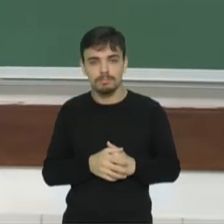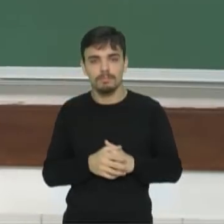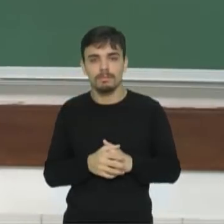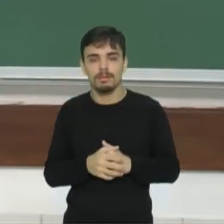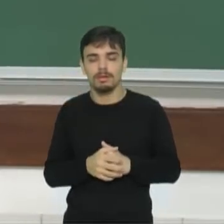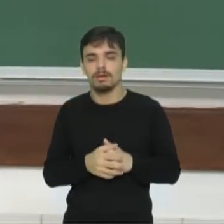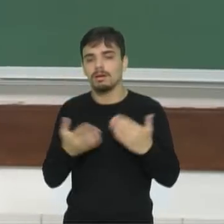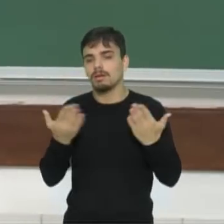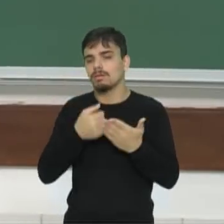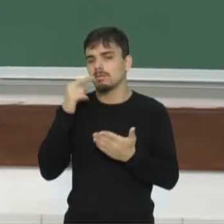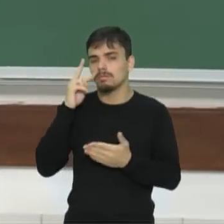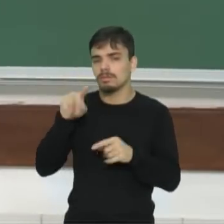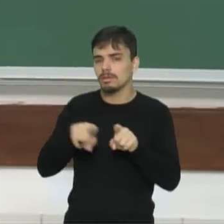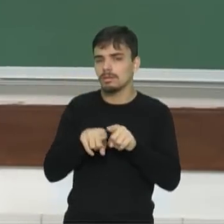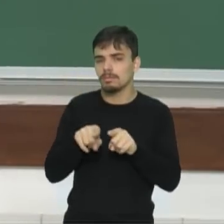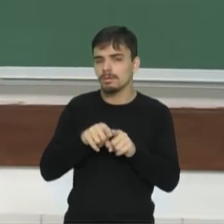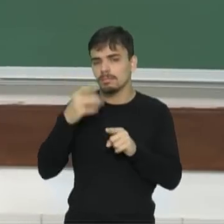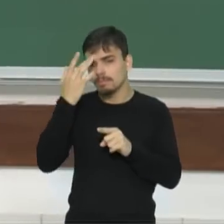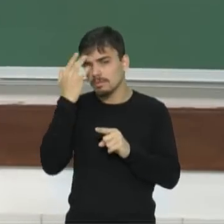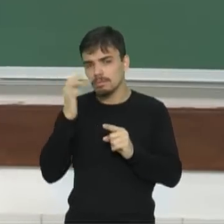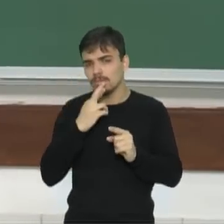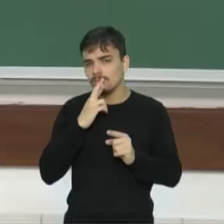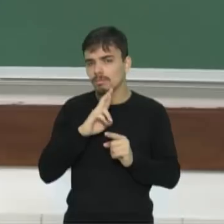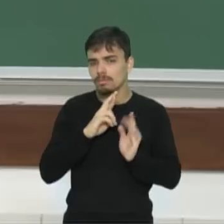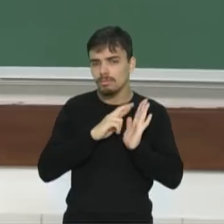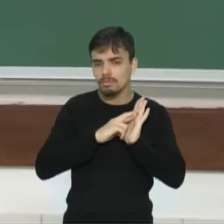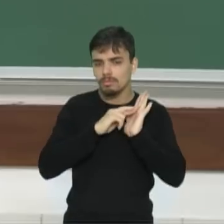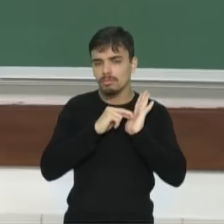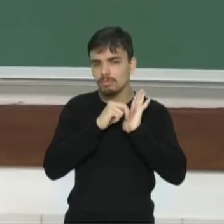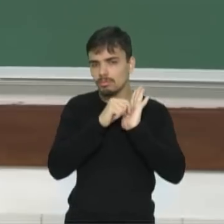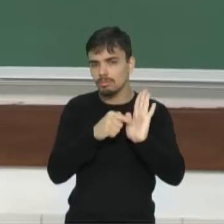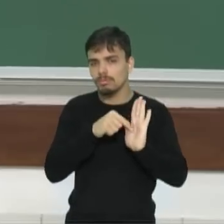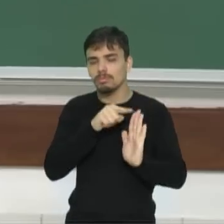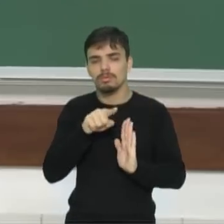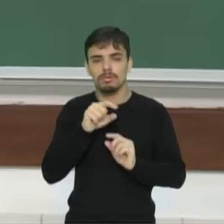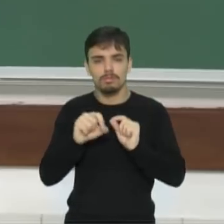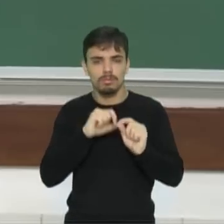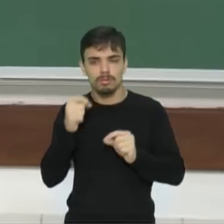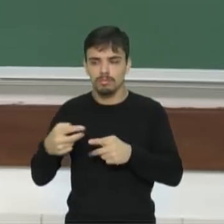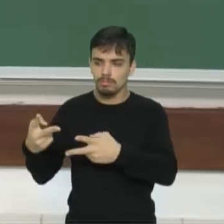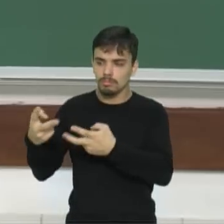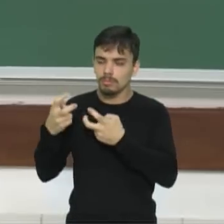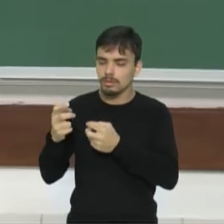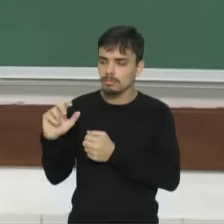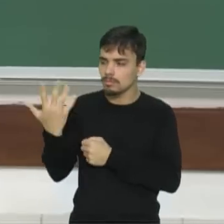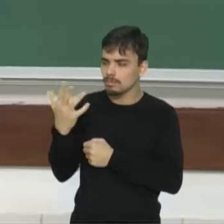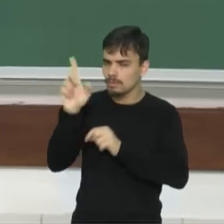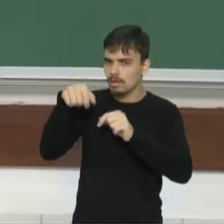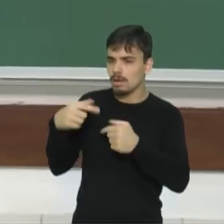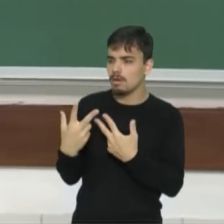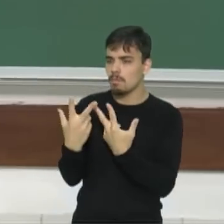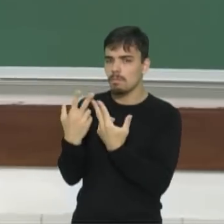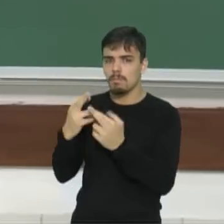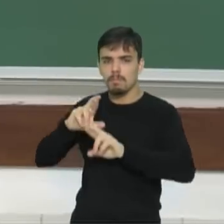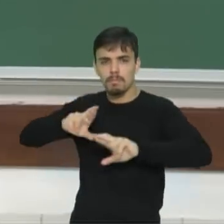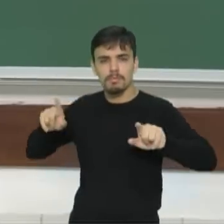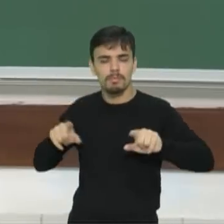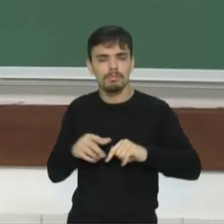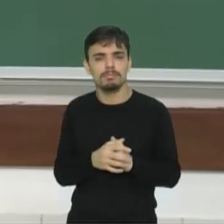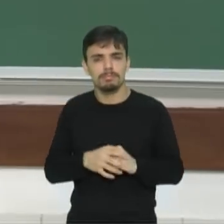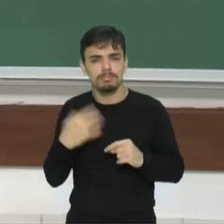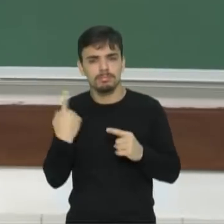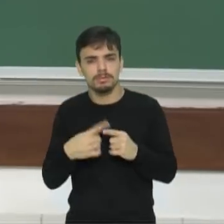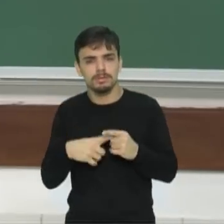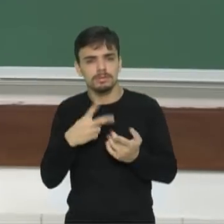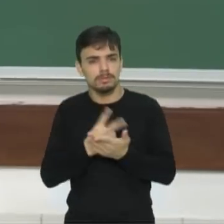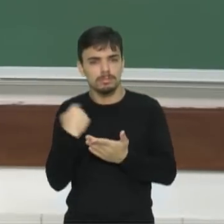E já vi relatos de pessoas que se observaram nesses espelhos e que é muito diferente. Por quê? Porque toda vez que nós